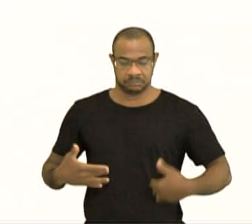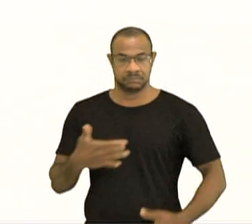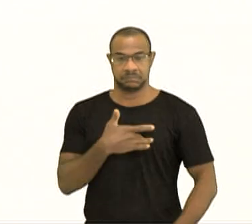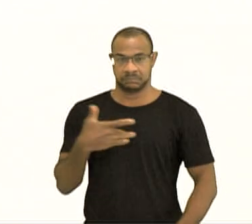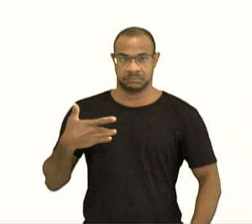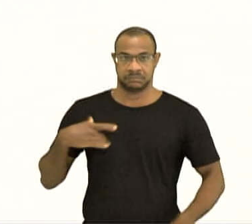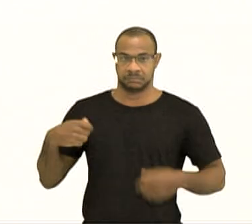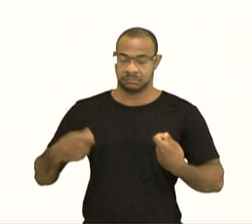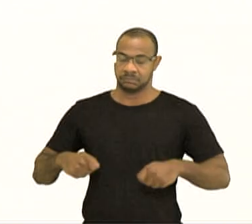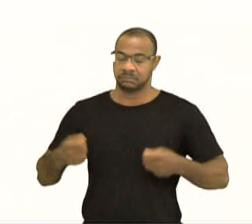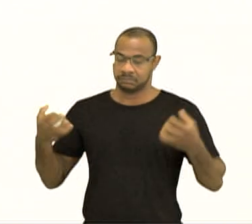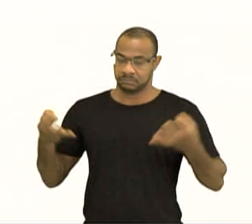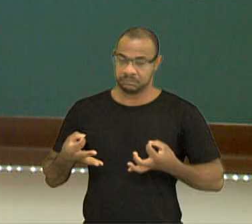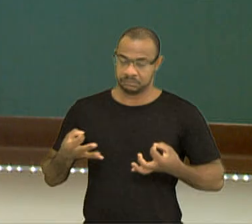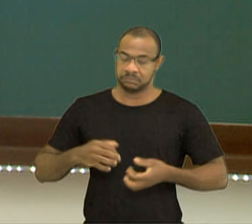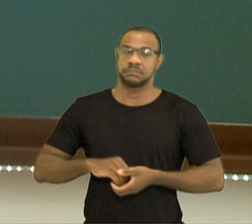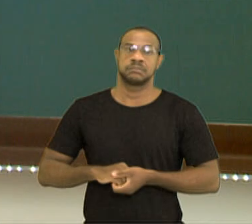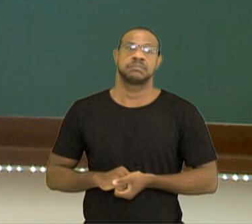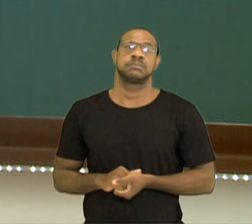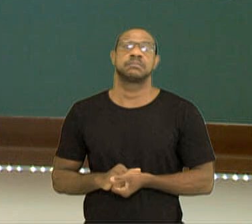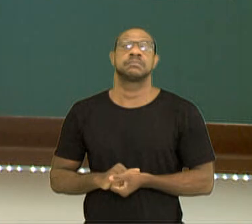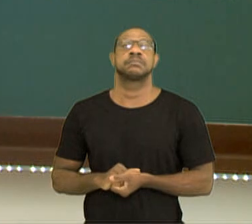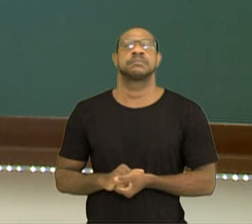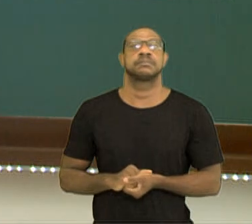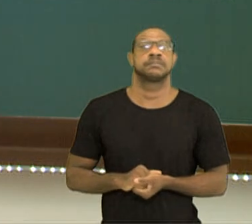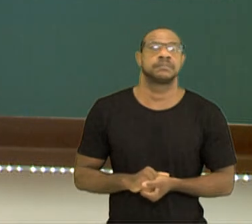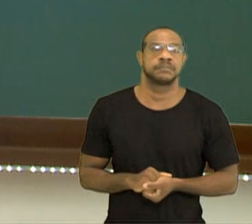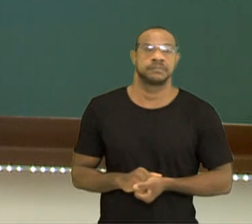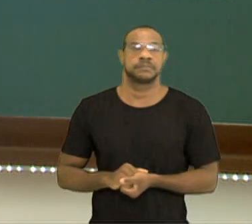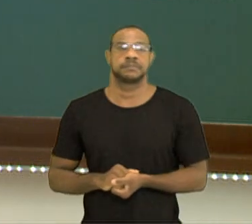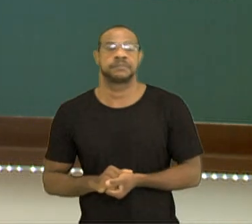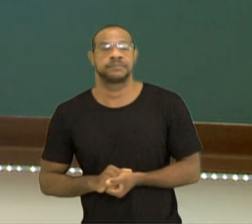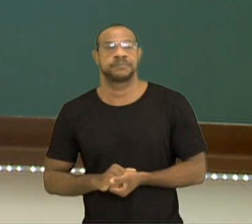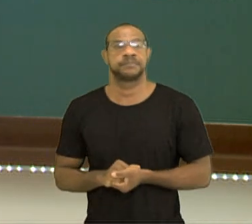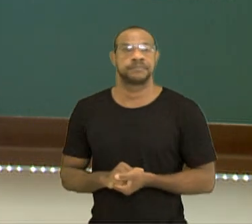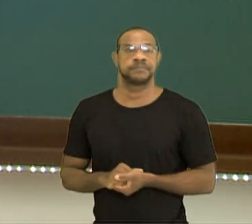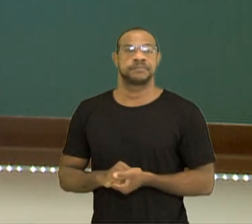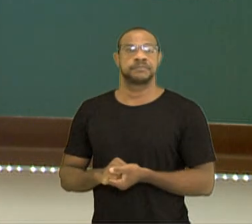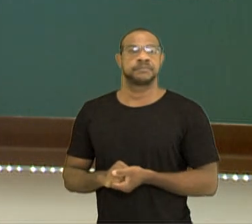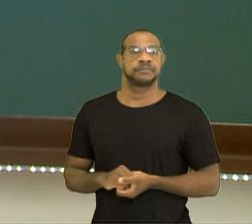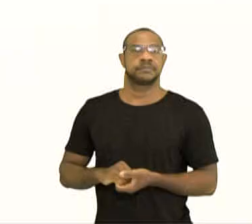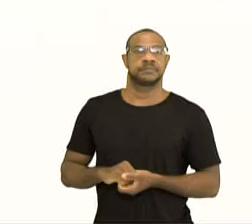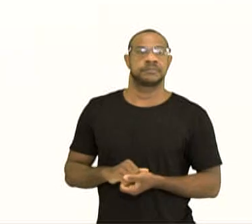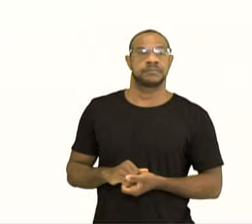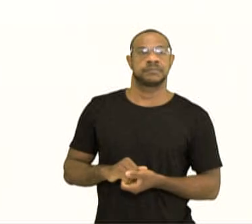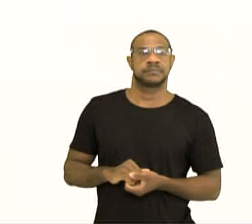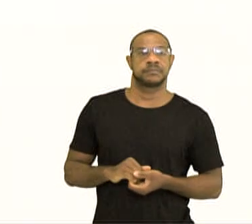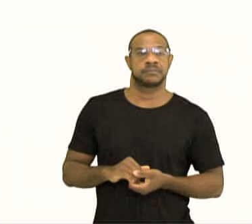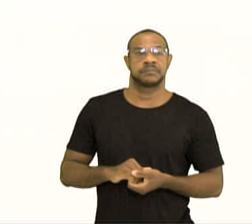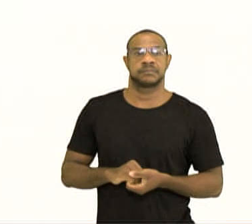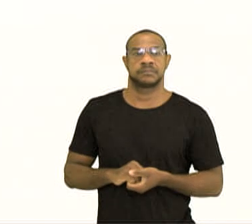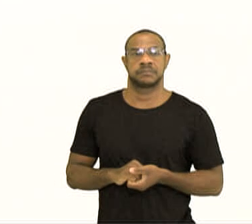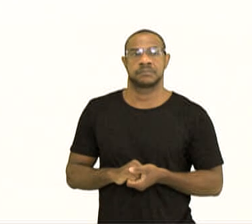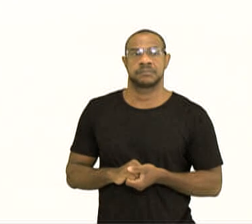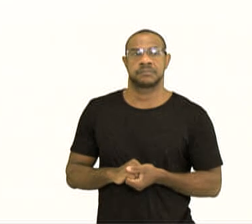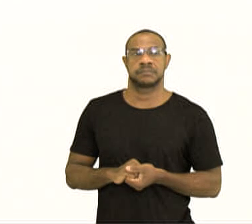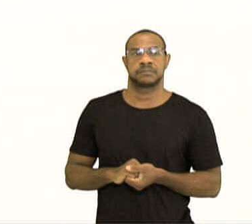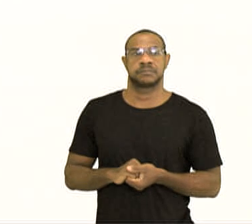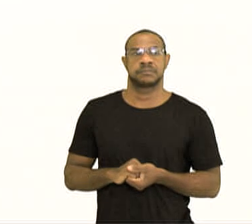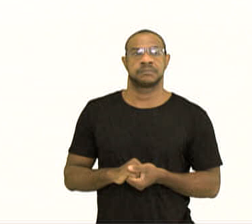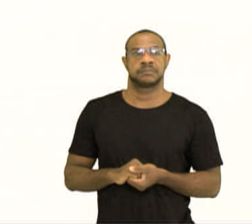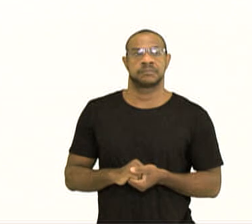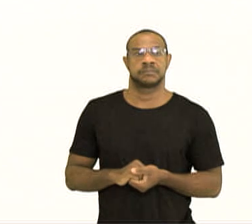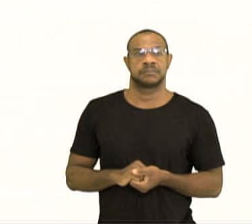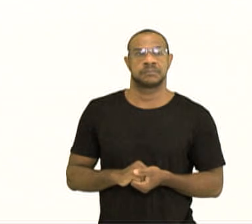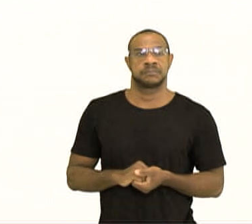saúde, ok? Seguindo. If you hadn't gone scuba diving before because it would have been a